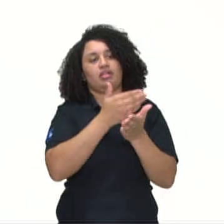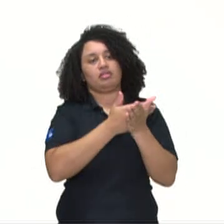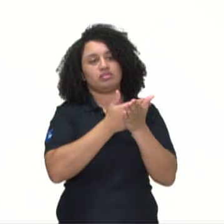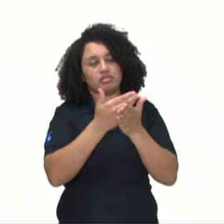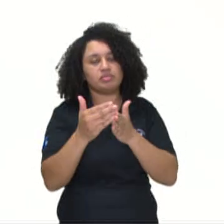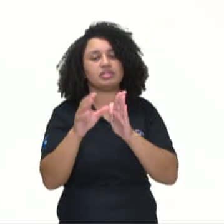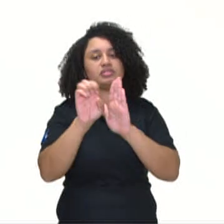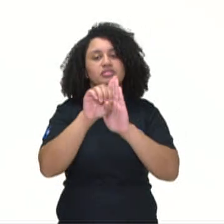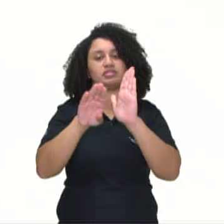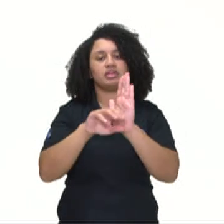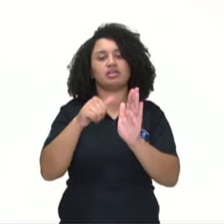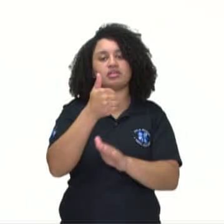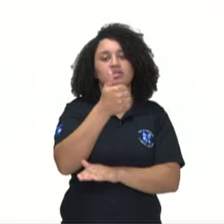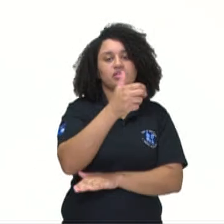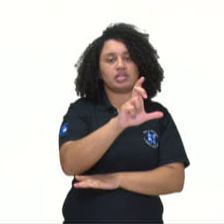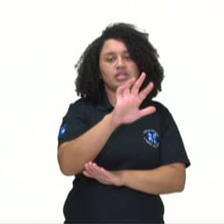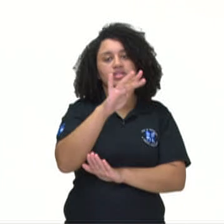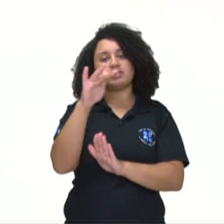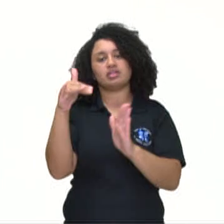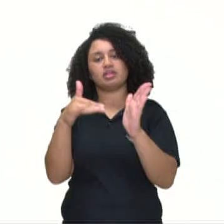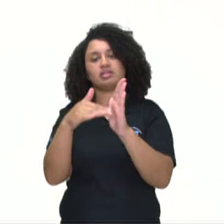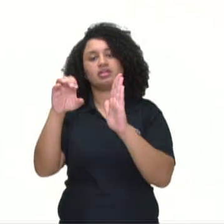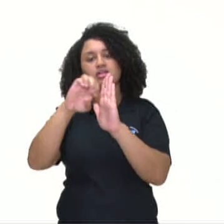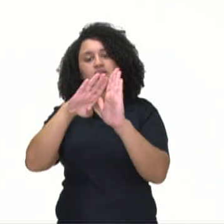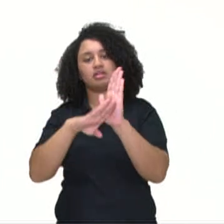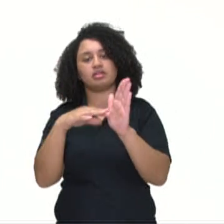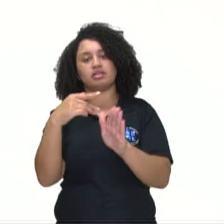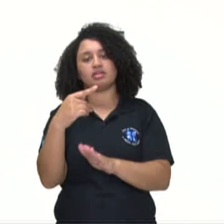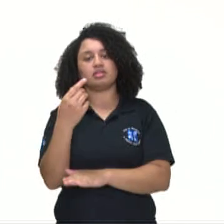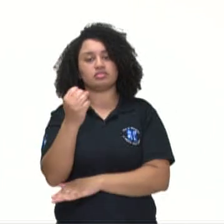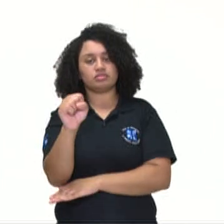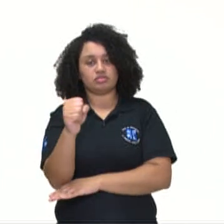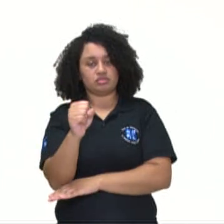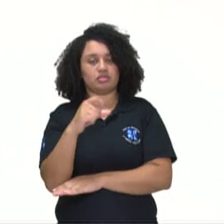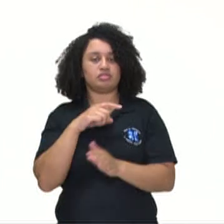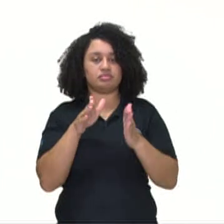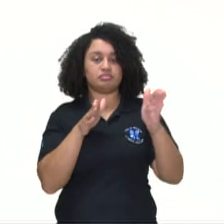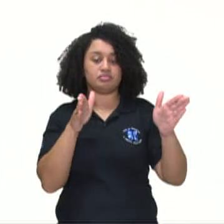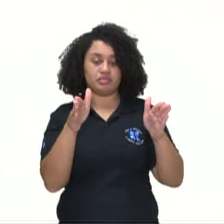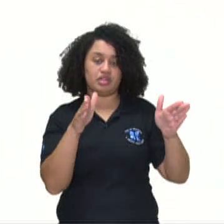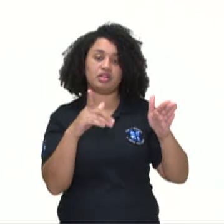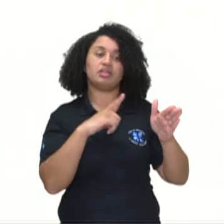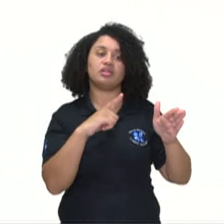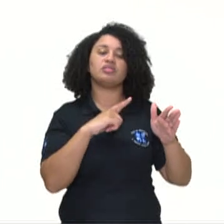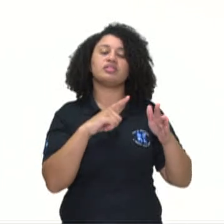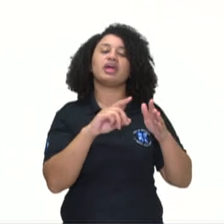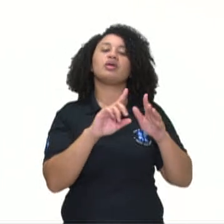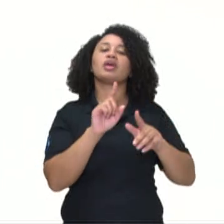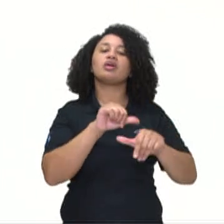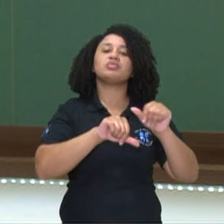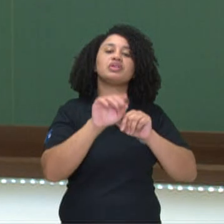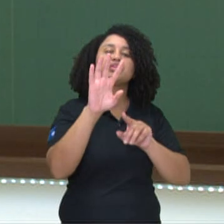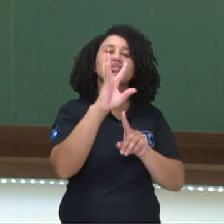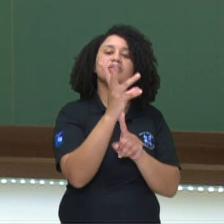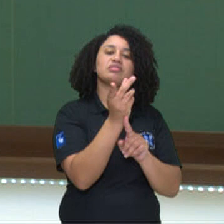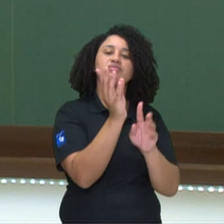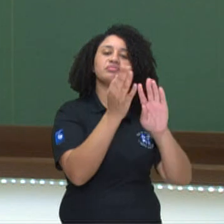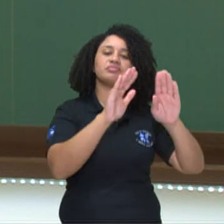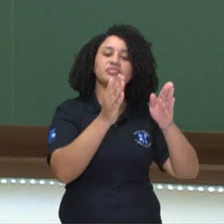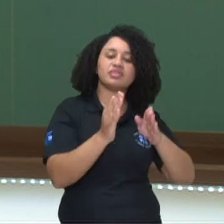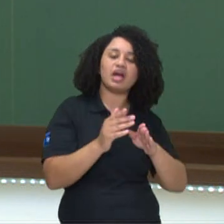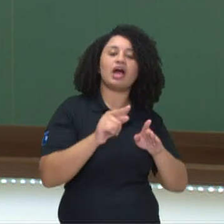do século XV ao século XVIII. Nesse período, nós temos a transição do artesanato para o